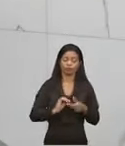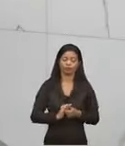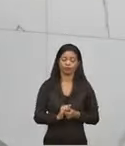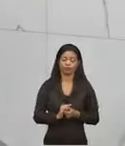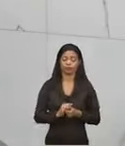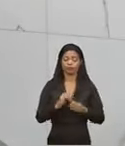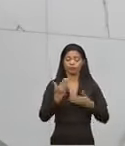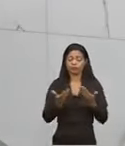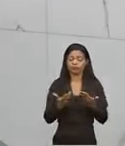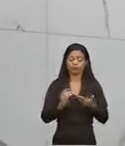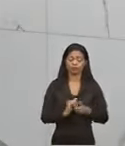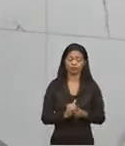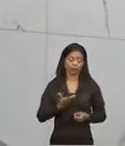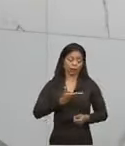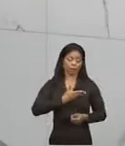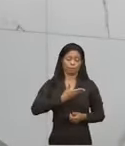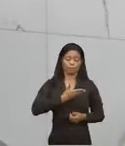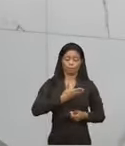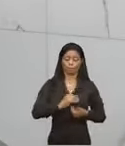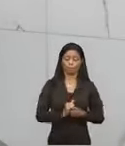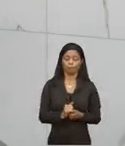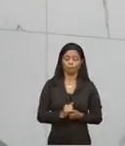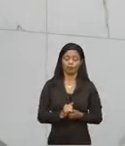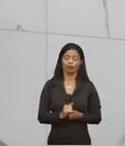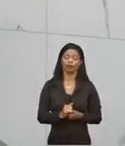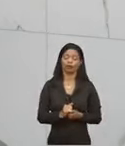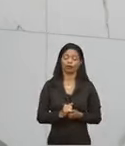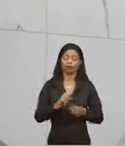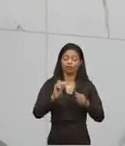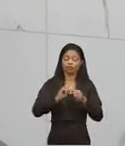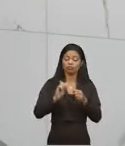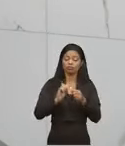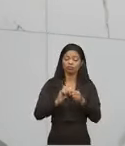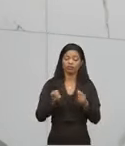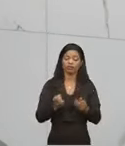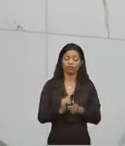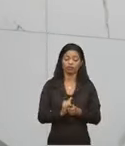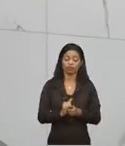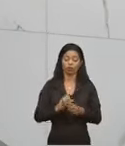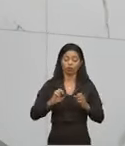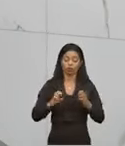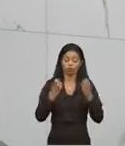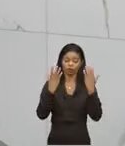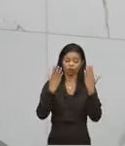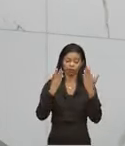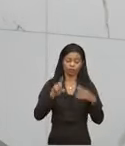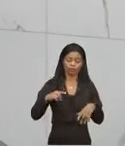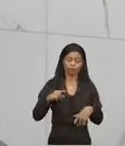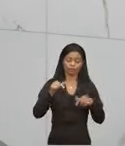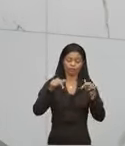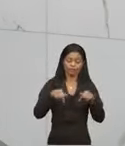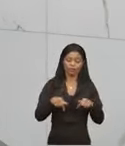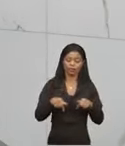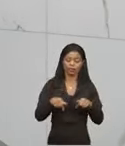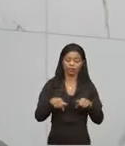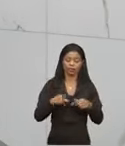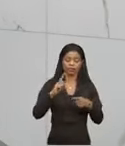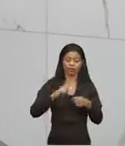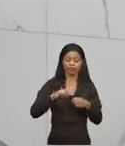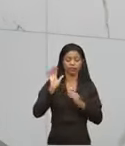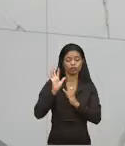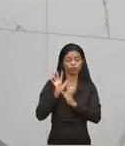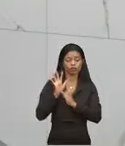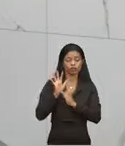Zume, recentemente fez um dos maiores eventos dessa cidade, ali no bairro Novo Horizonte, e botou mais de 5